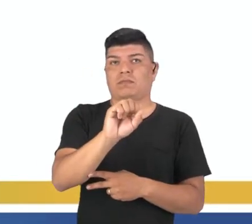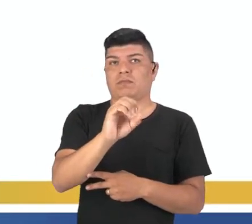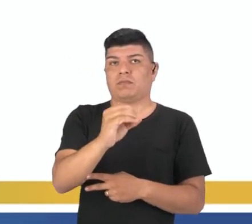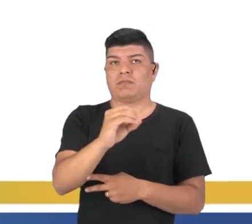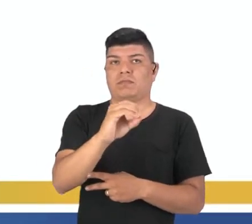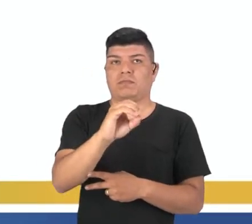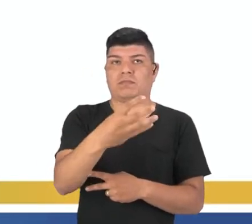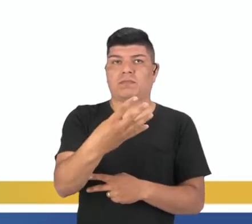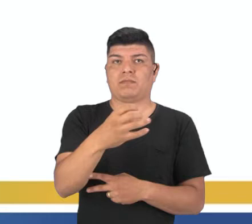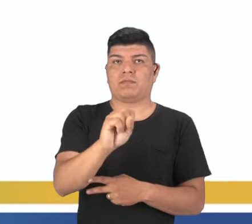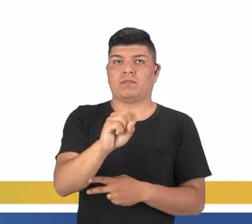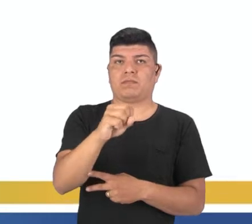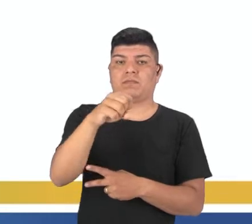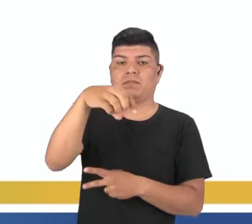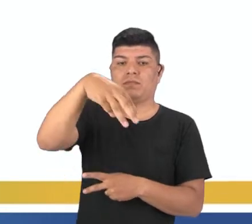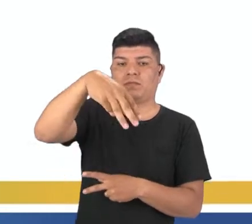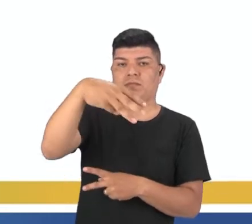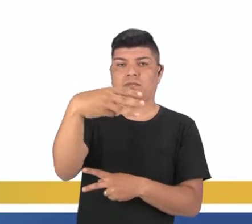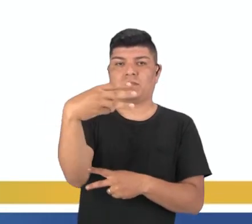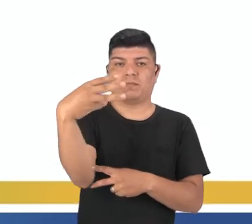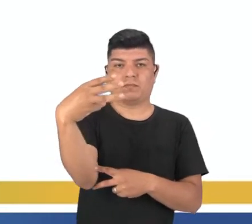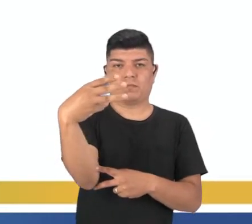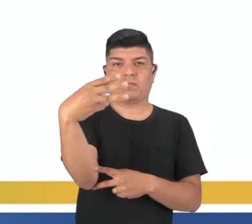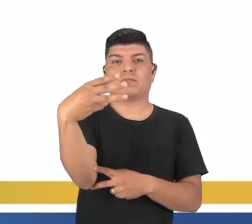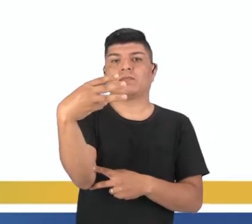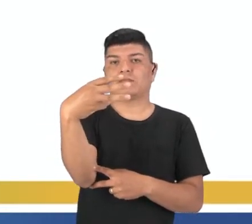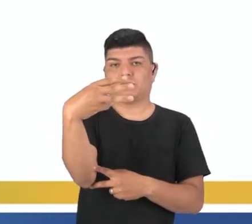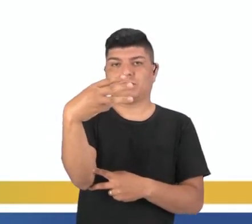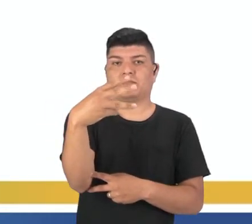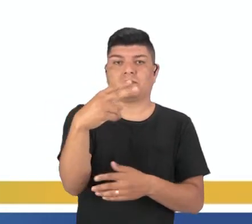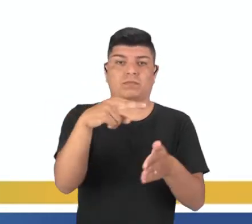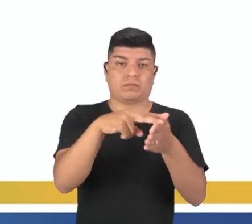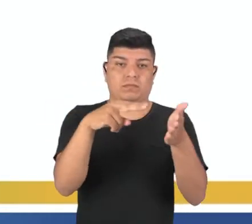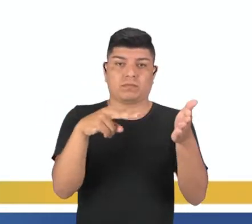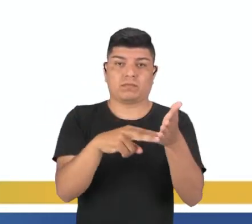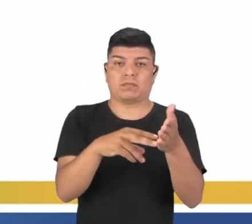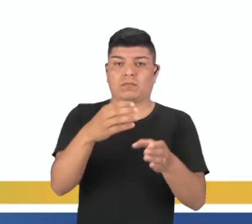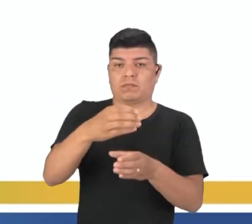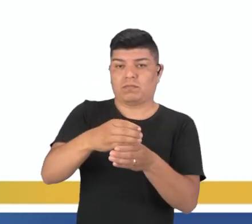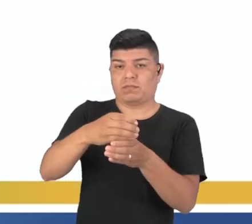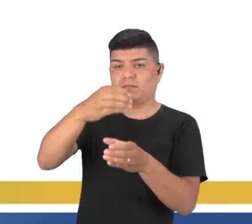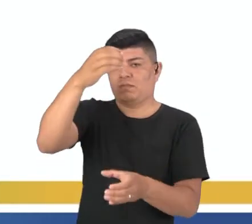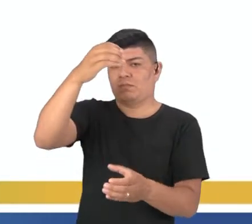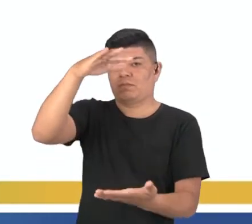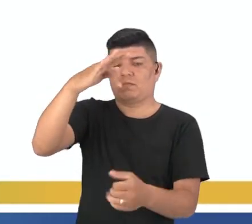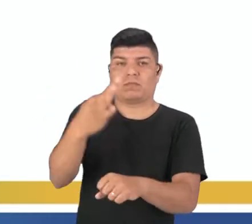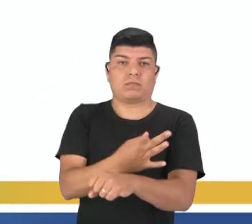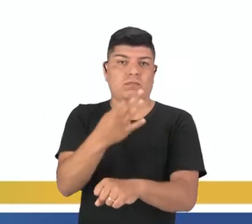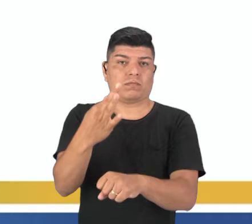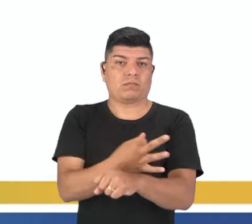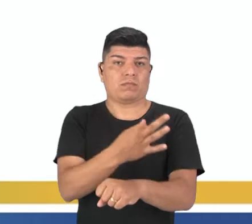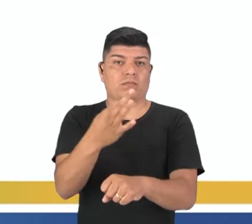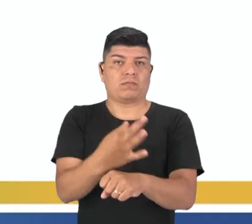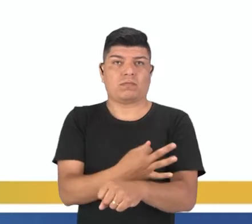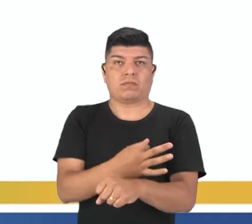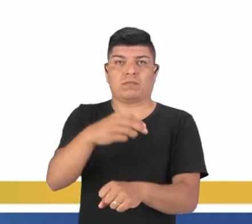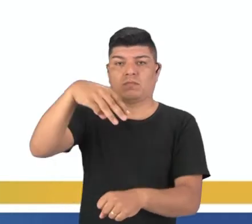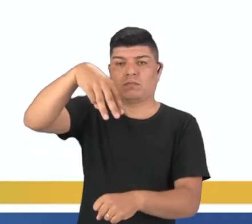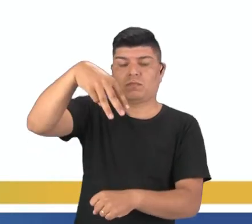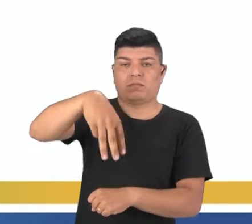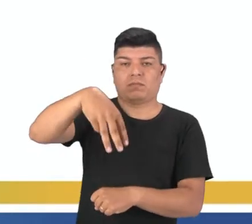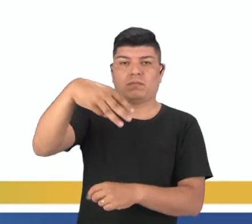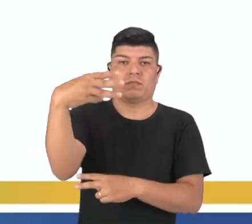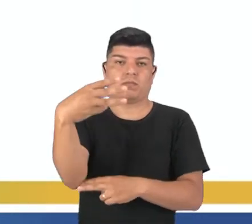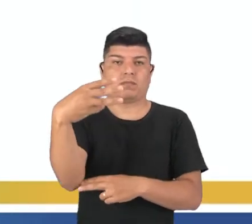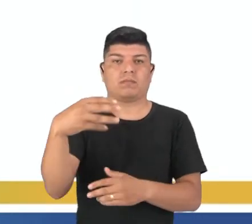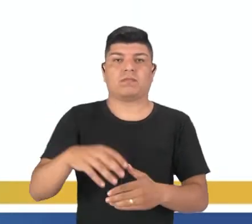10,048, metros cúbicos. Então, esse vai ser o volume aí do nosso cilindro, a capacidade dele em metros